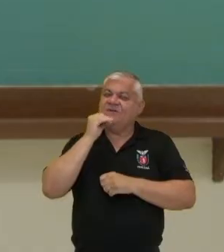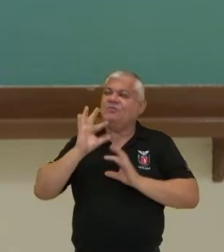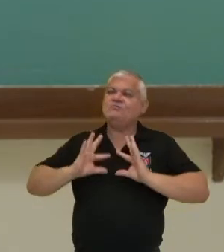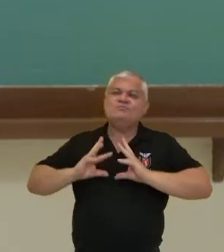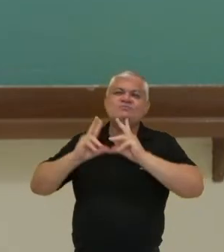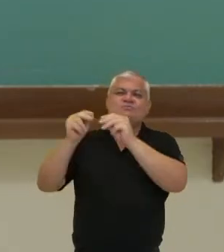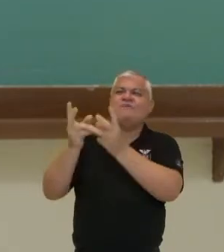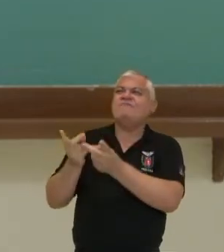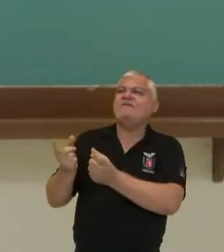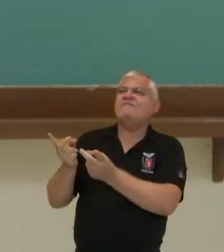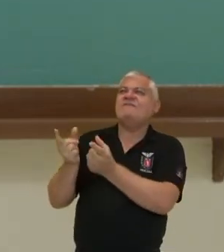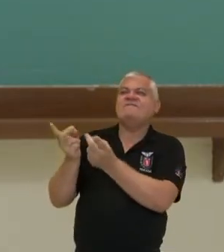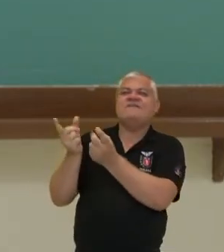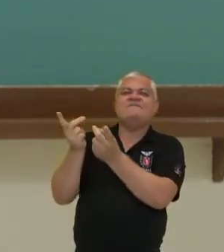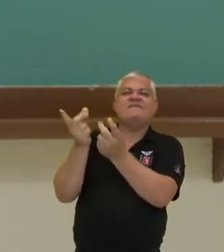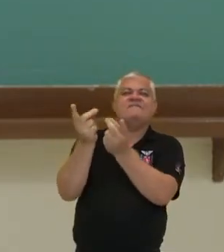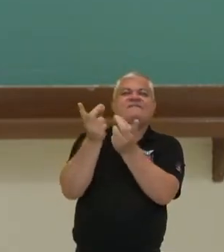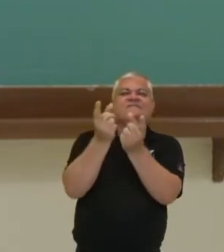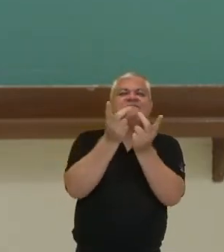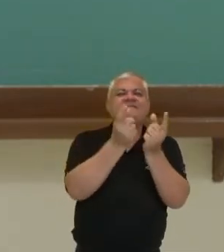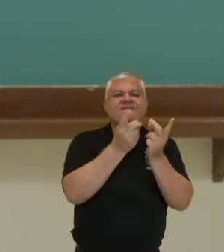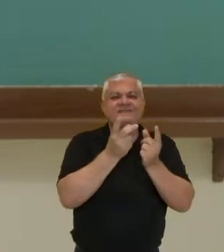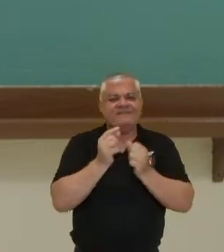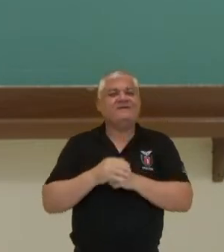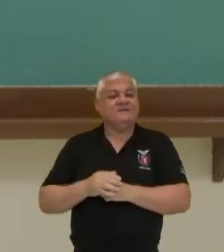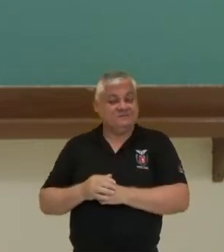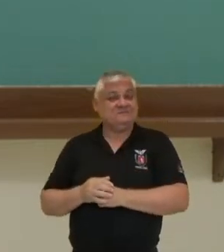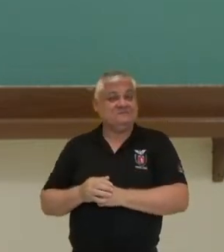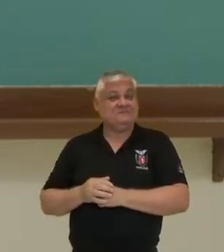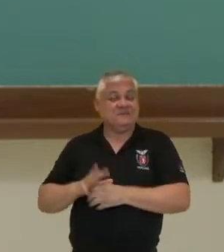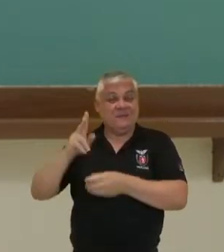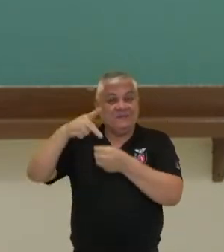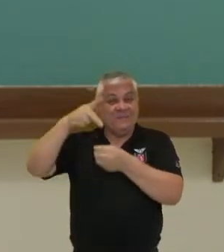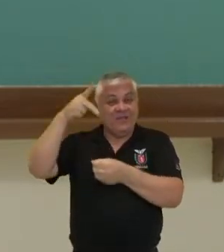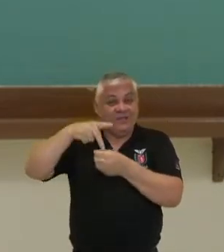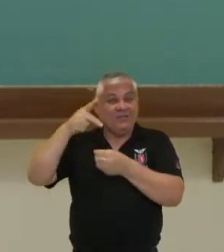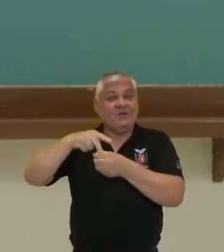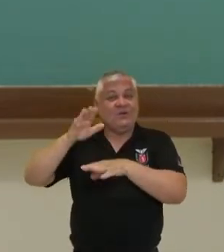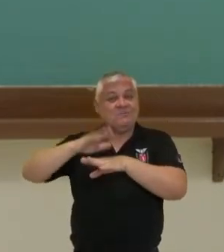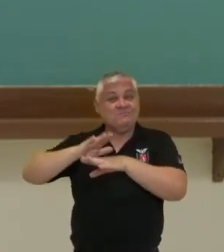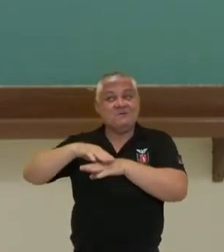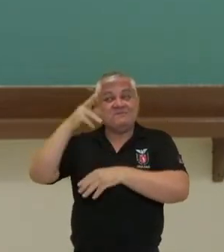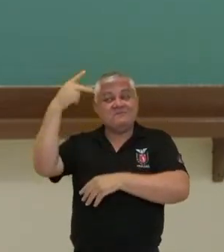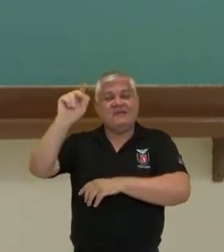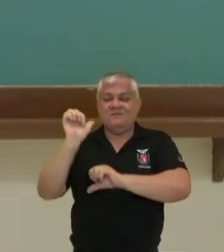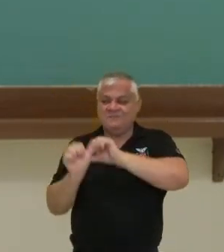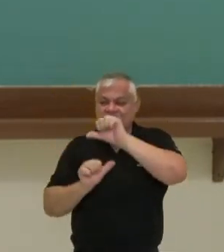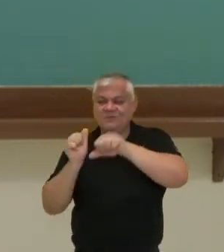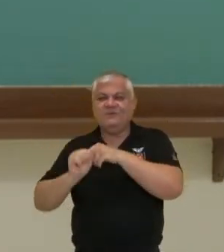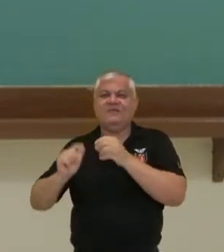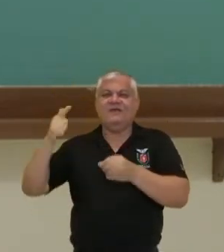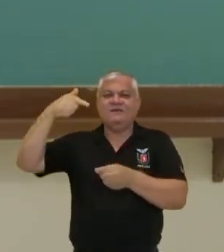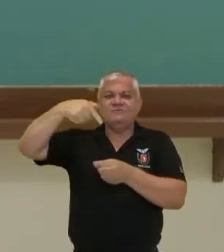compras e vendas então eles acabam transformando atualmente petróleo em os seus derivados como a gasolina né